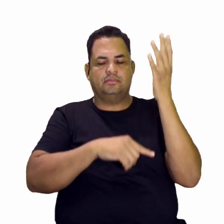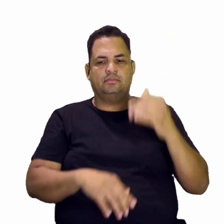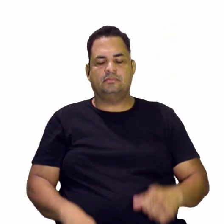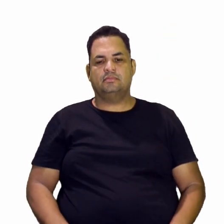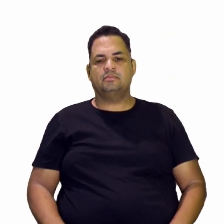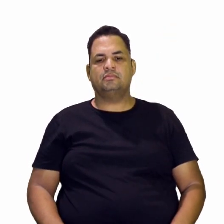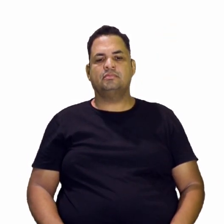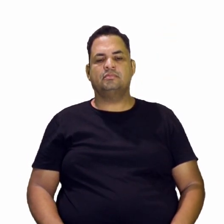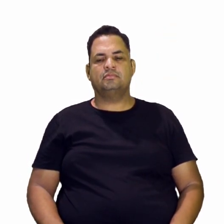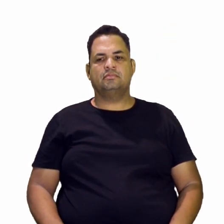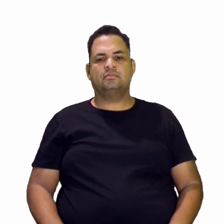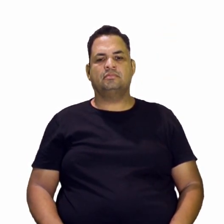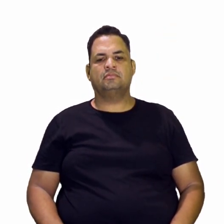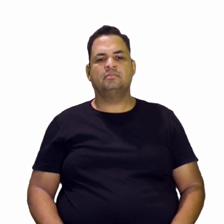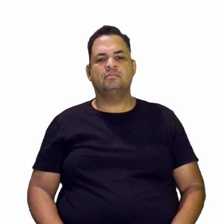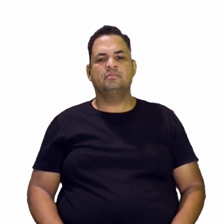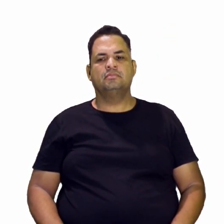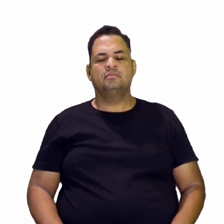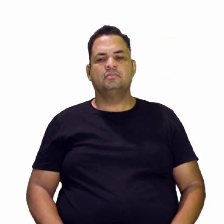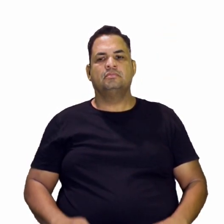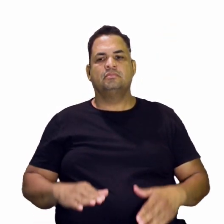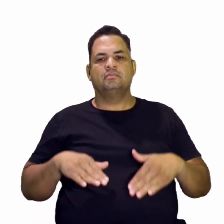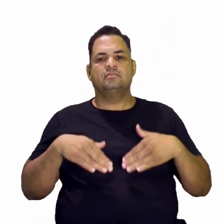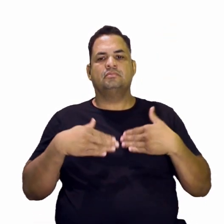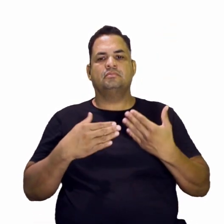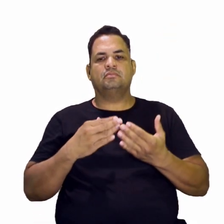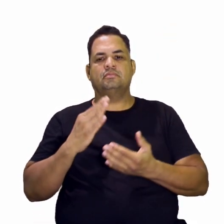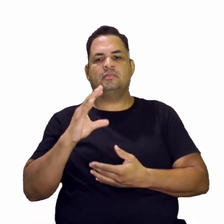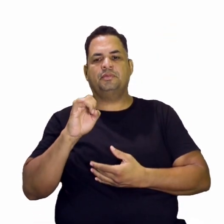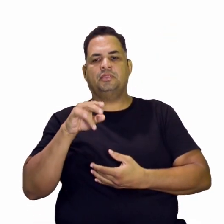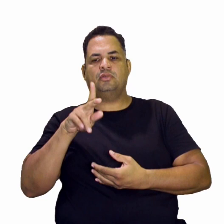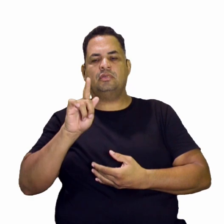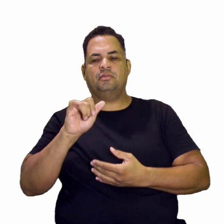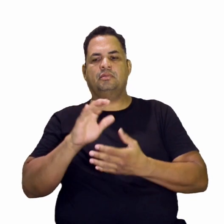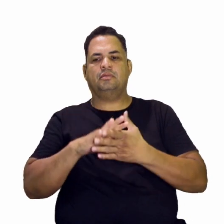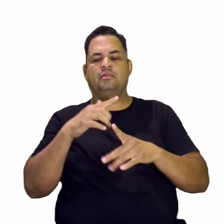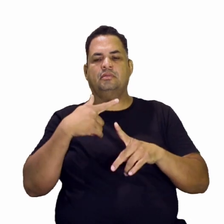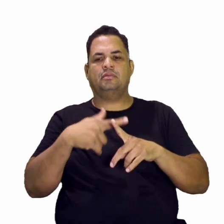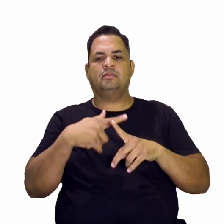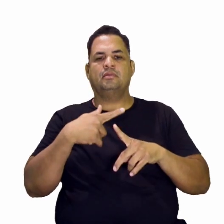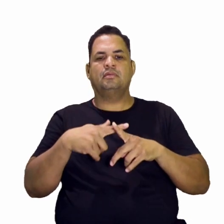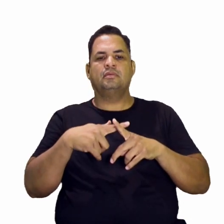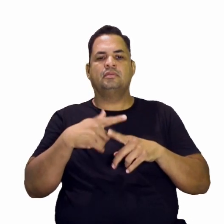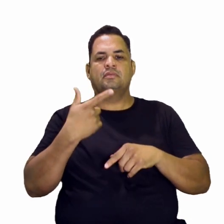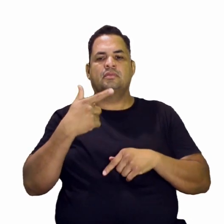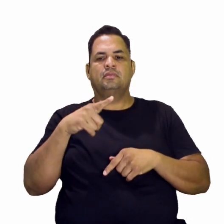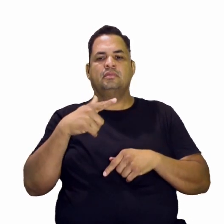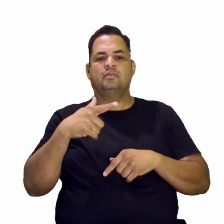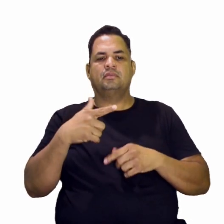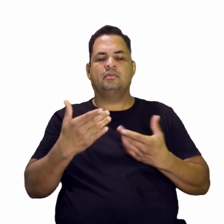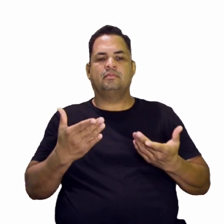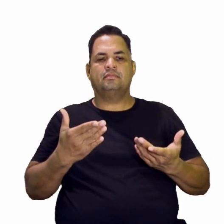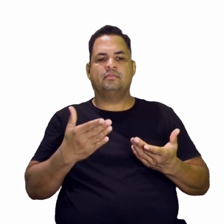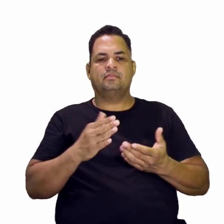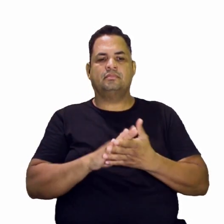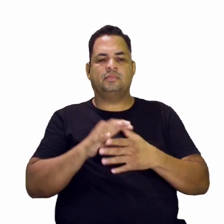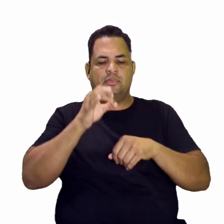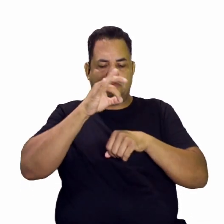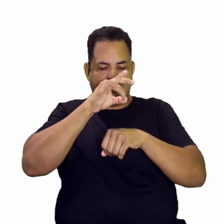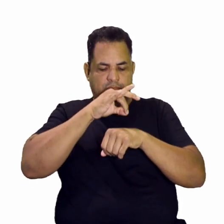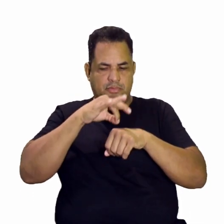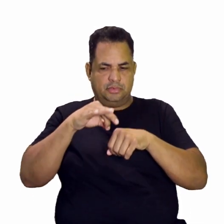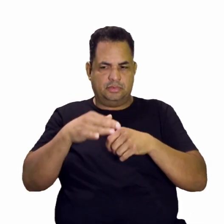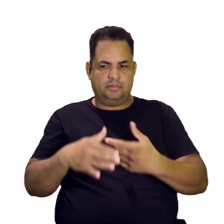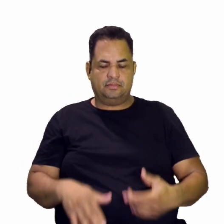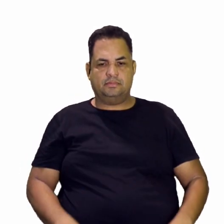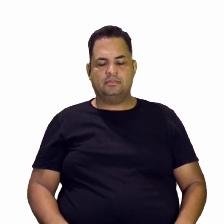né? E quando ela falou que eram criptógamas, justamente porque elas não têm a semente,